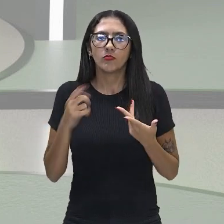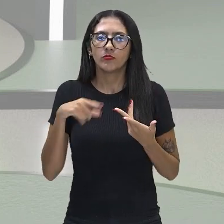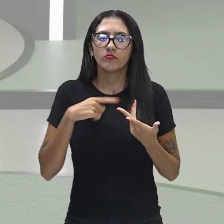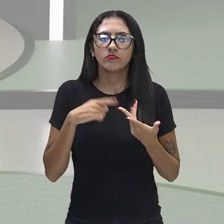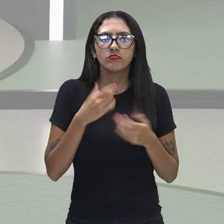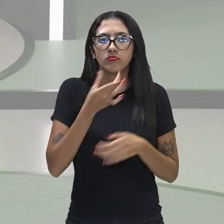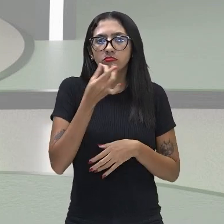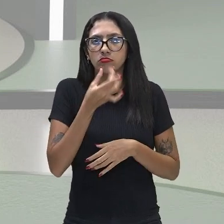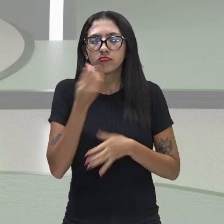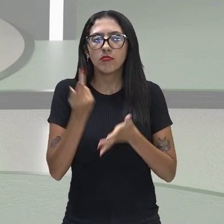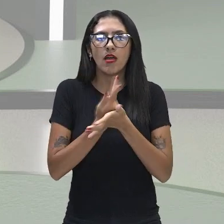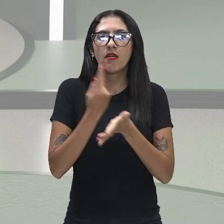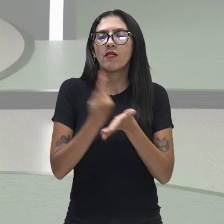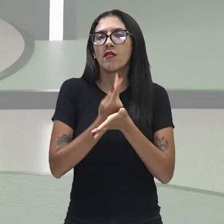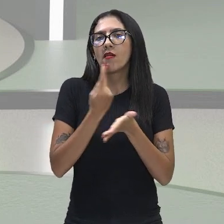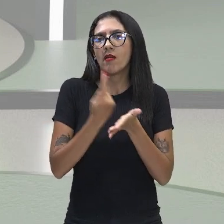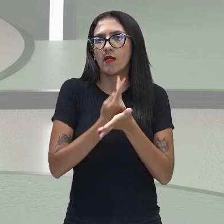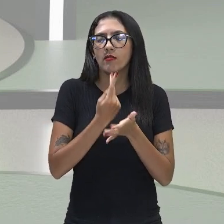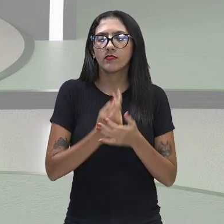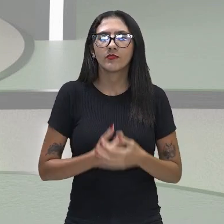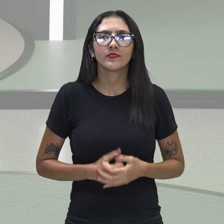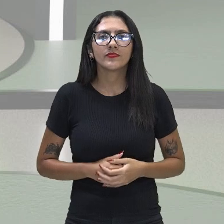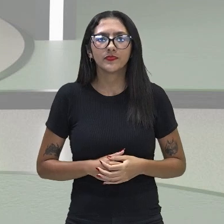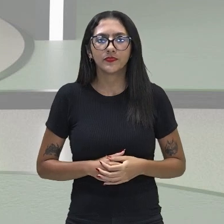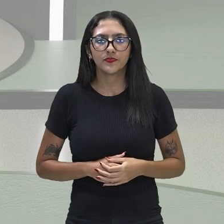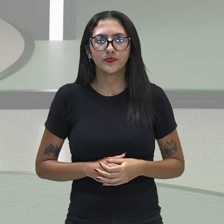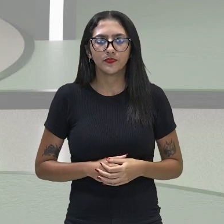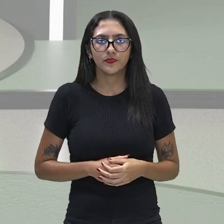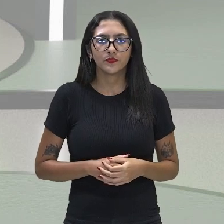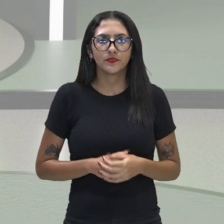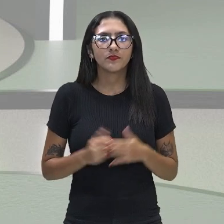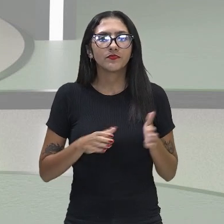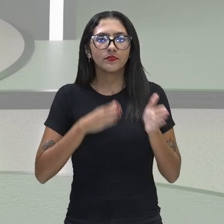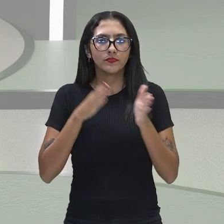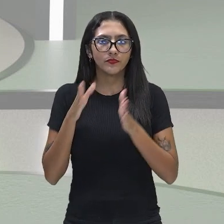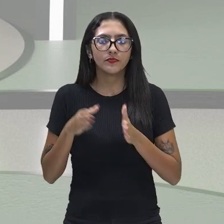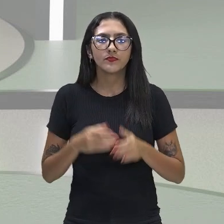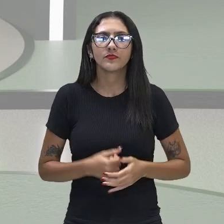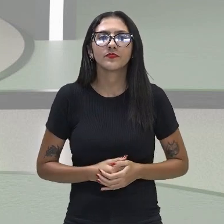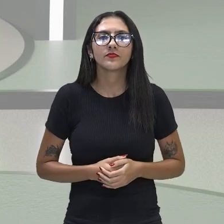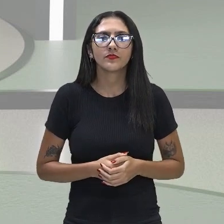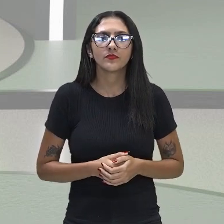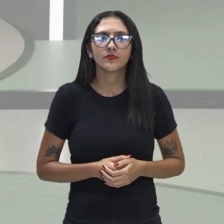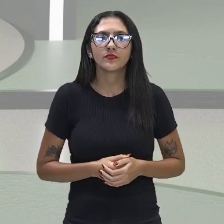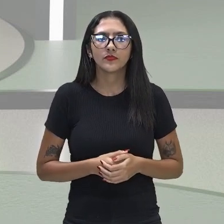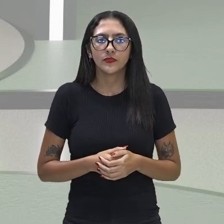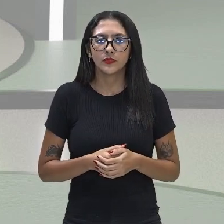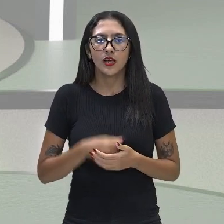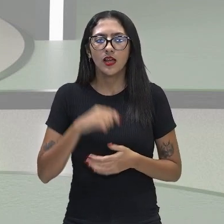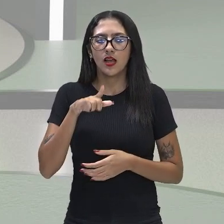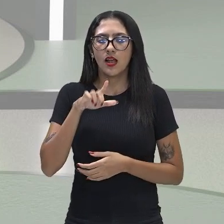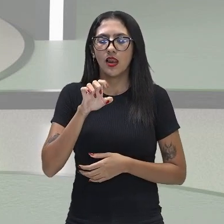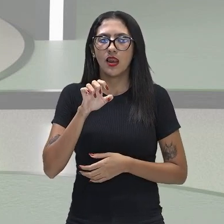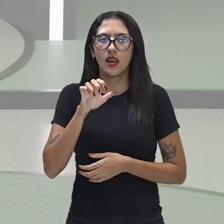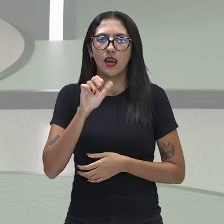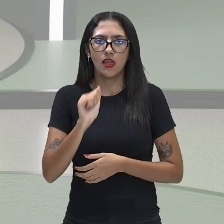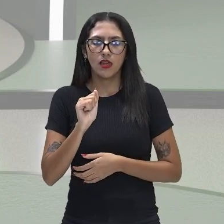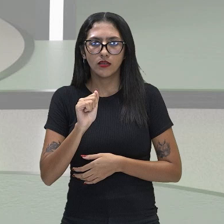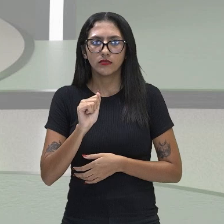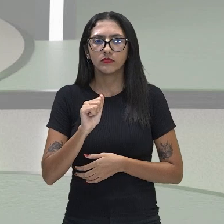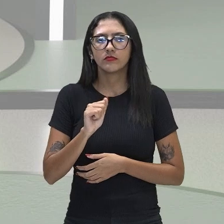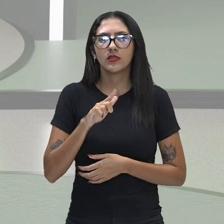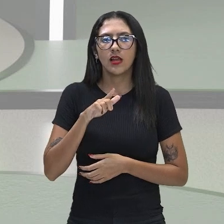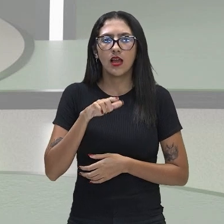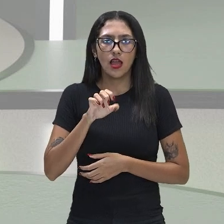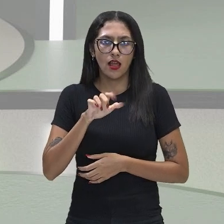decisões inadequadas. E a nossa próxima é a esclerose lateral amiotrófica,